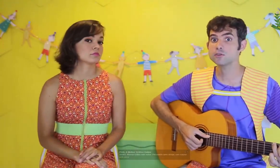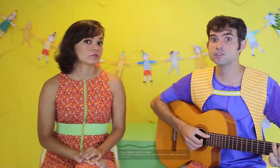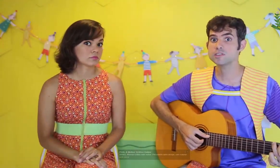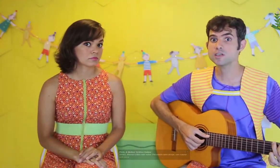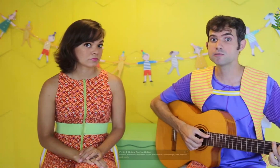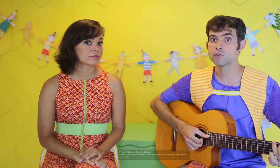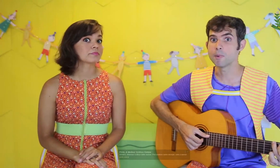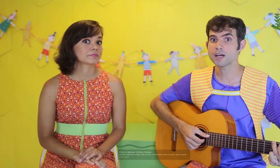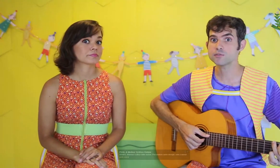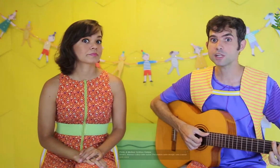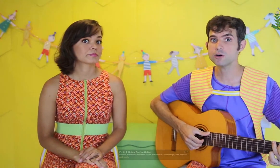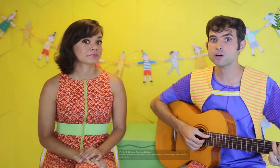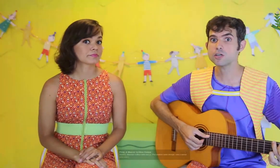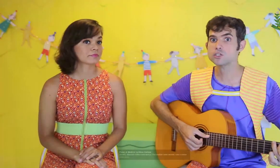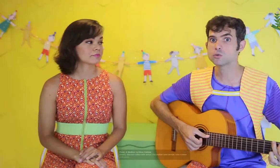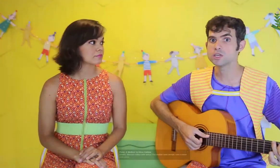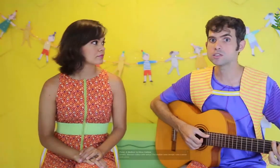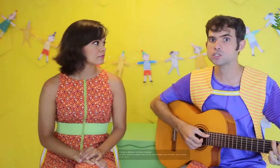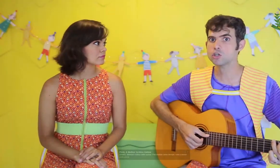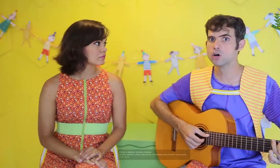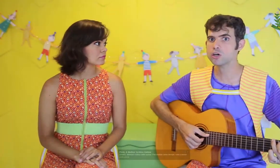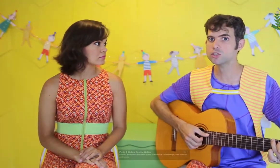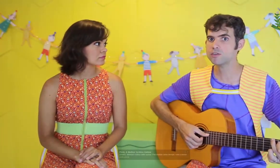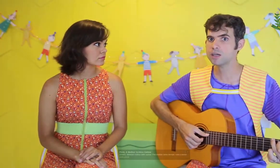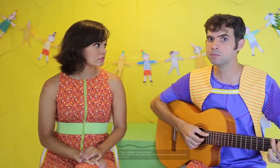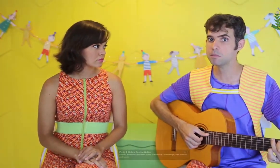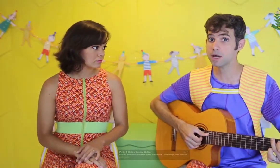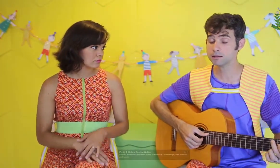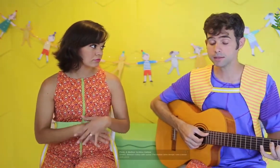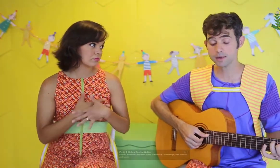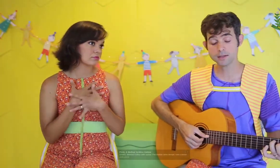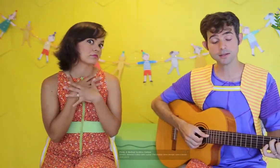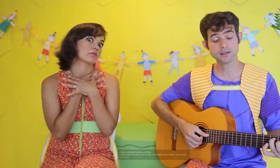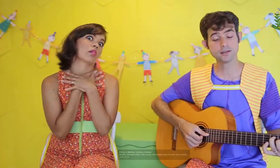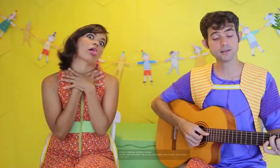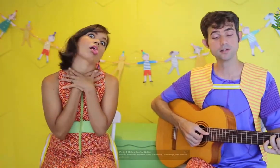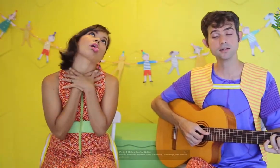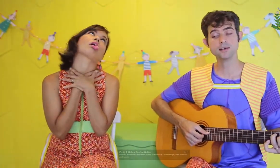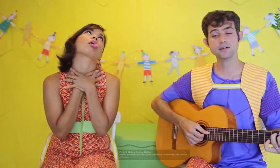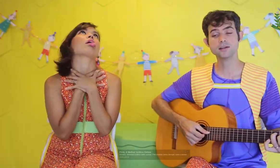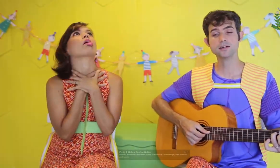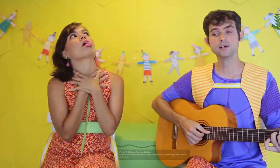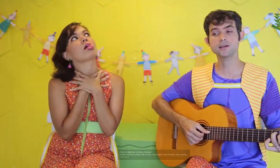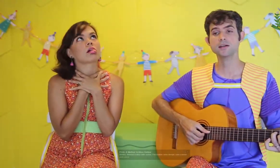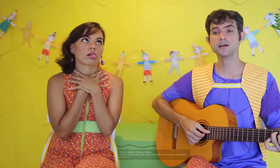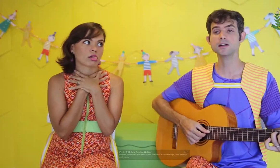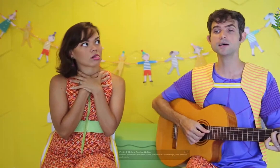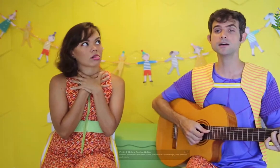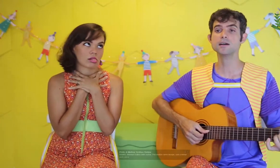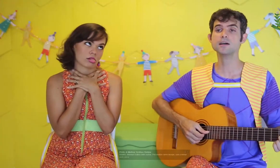E se você for mais veloz, com esses nós vai me matar.